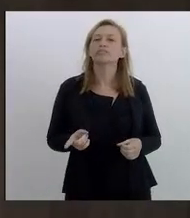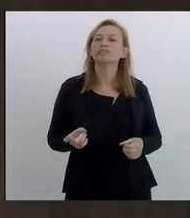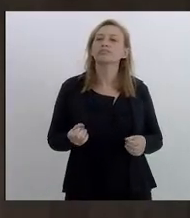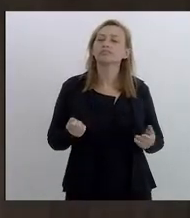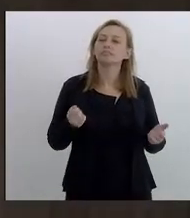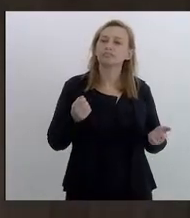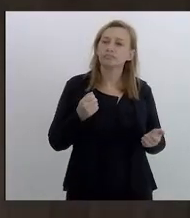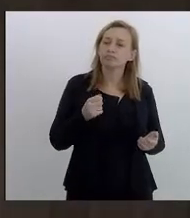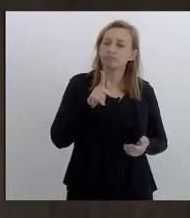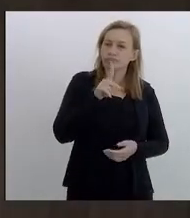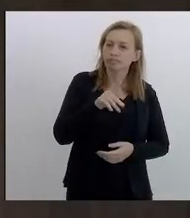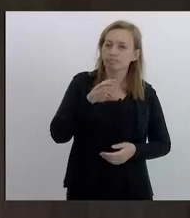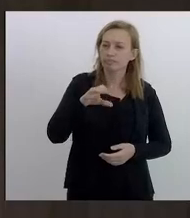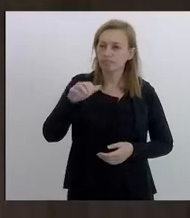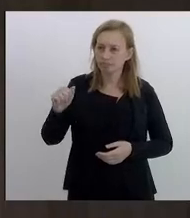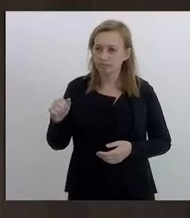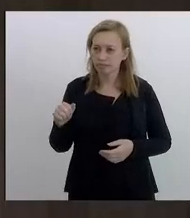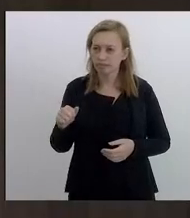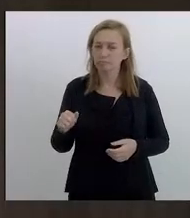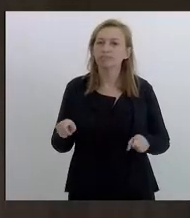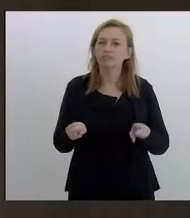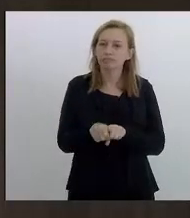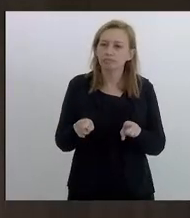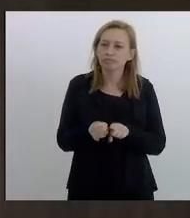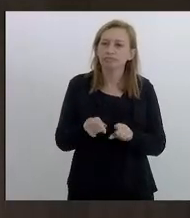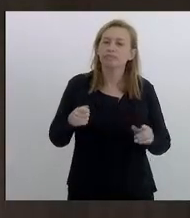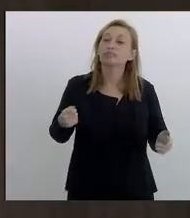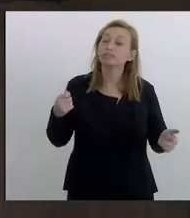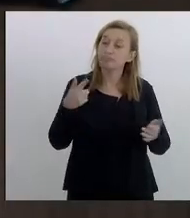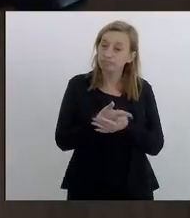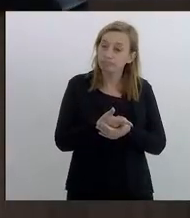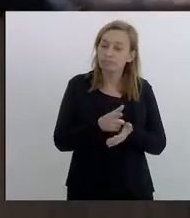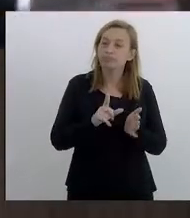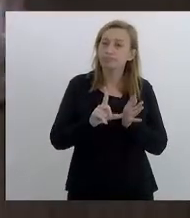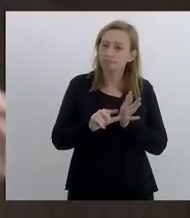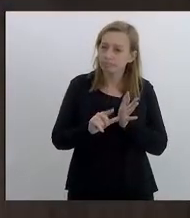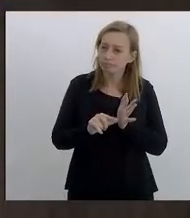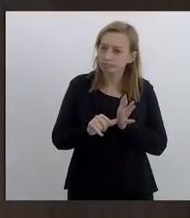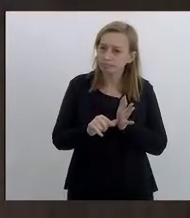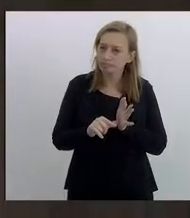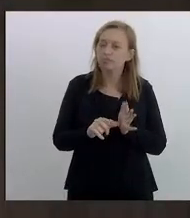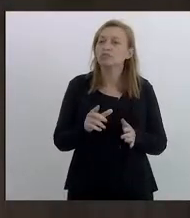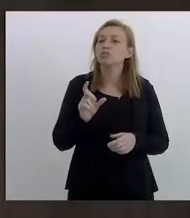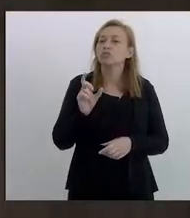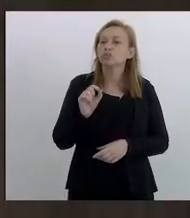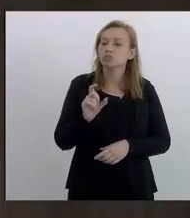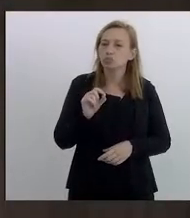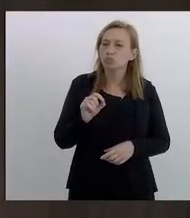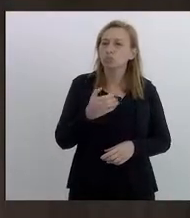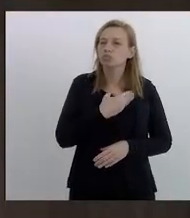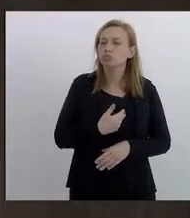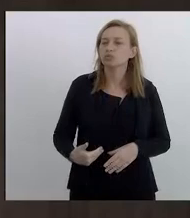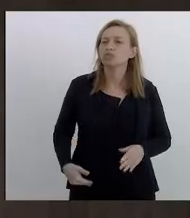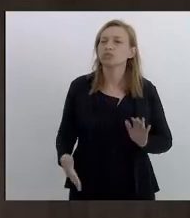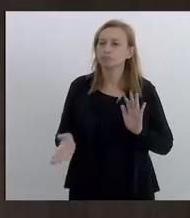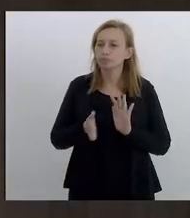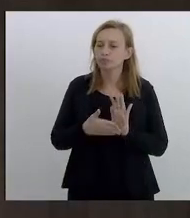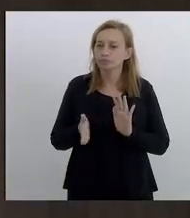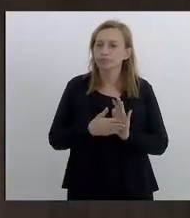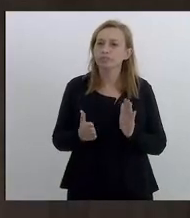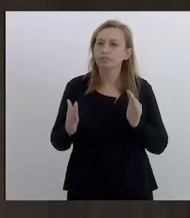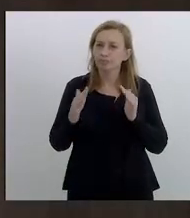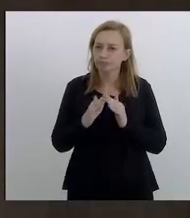anual e a recomposição do que está atrasado. O que o governo quer propor a esta